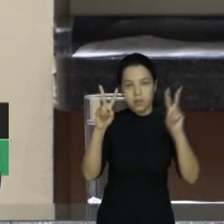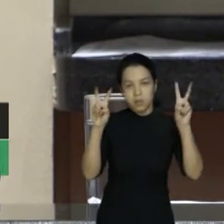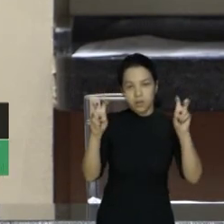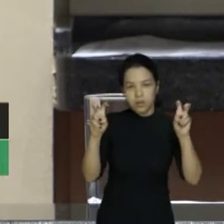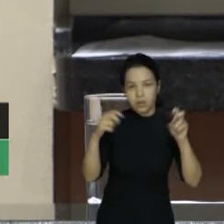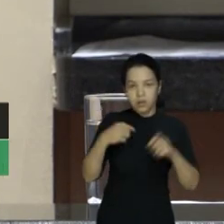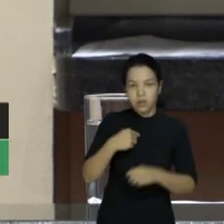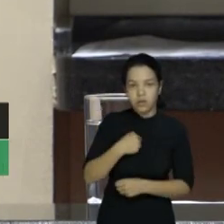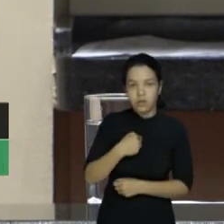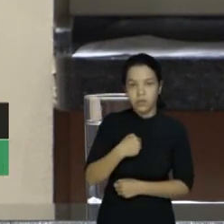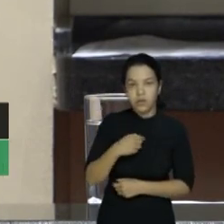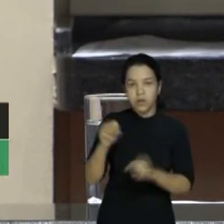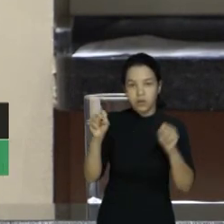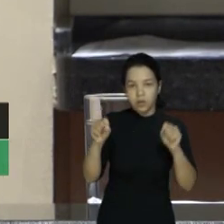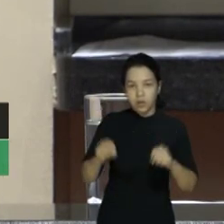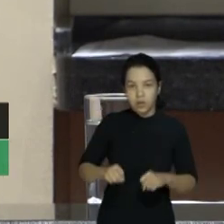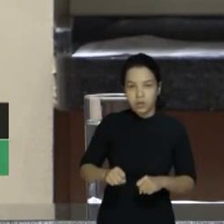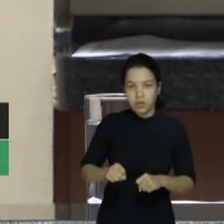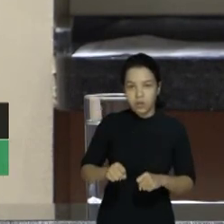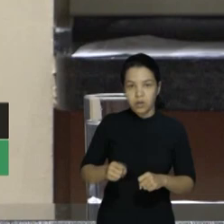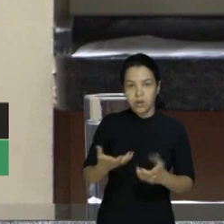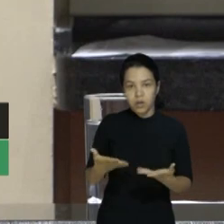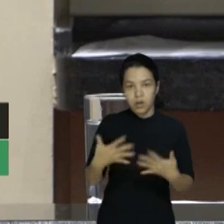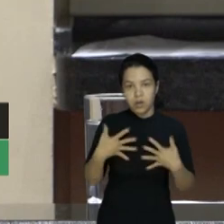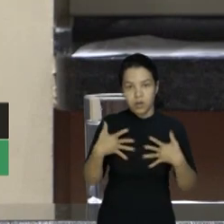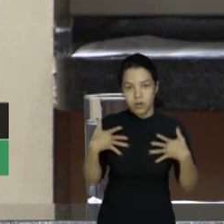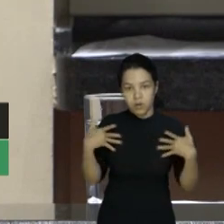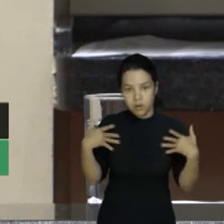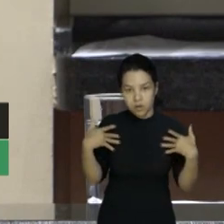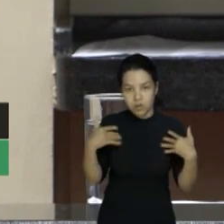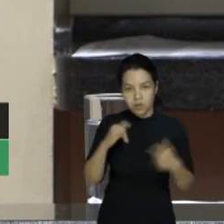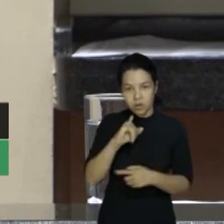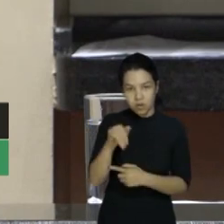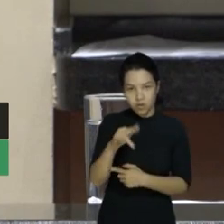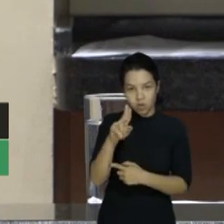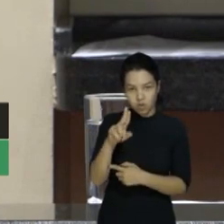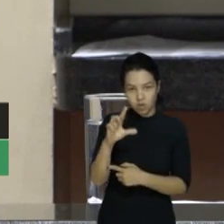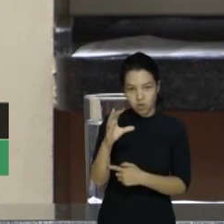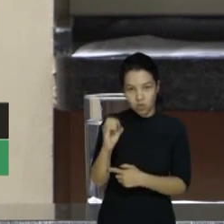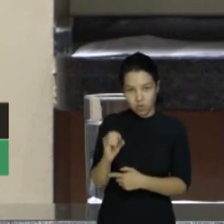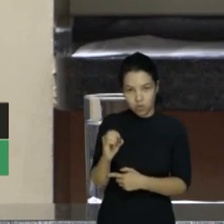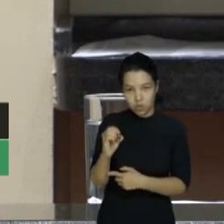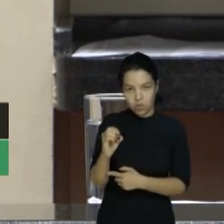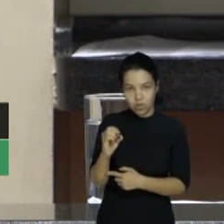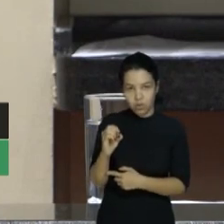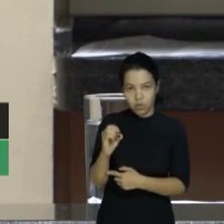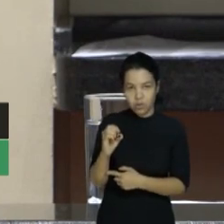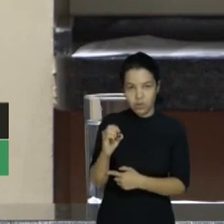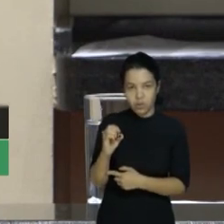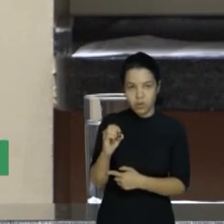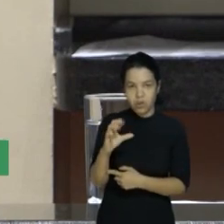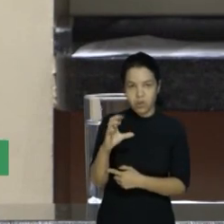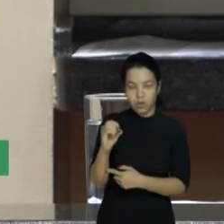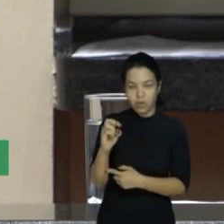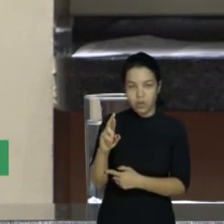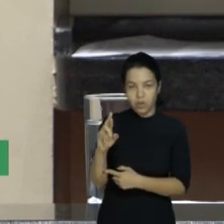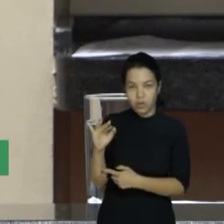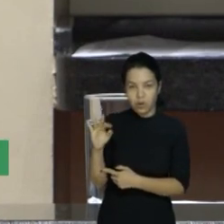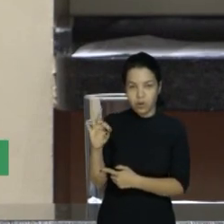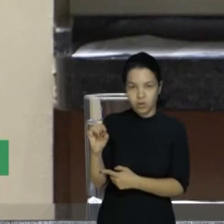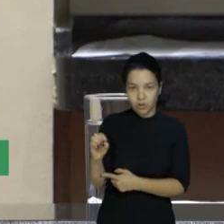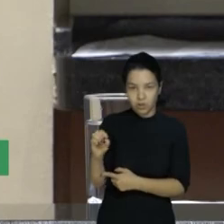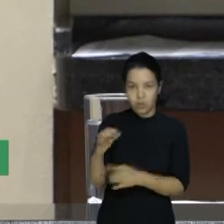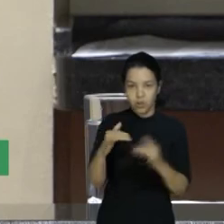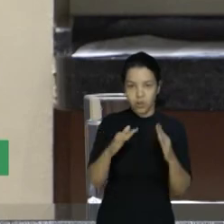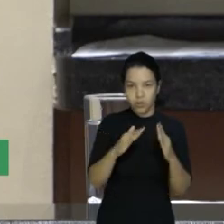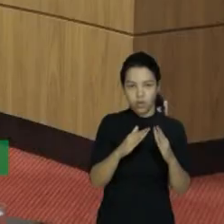sou testemunha. Eu quero homenagear Júlio César Borges, corretor de imóveis. Eu estava